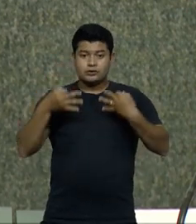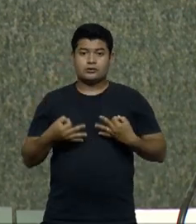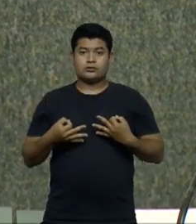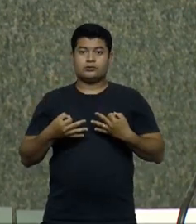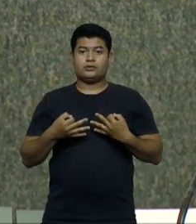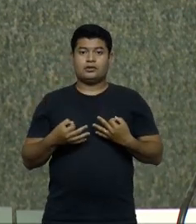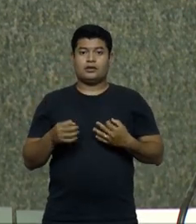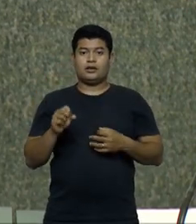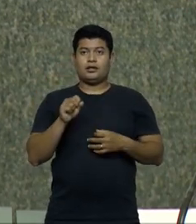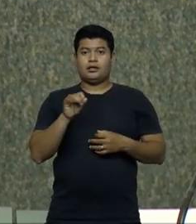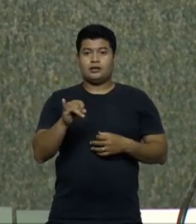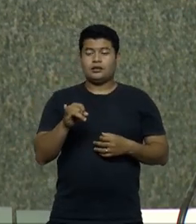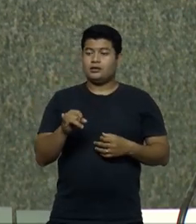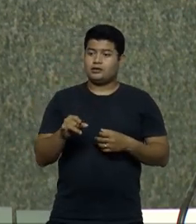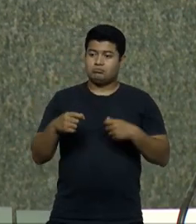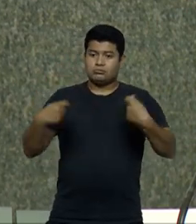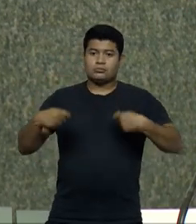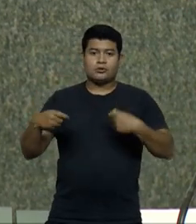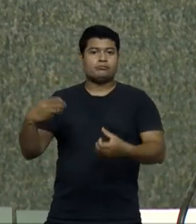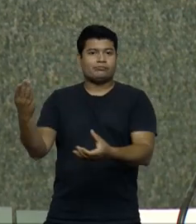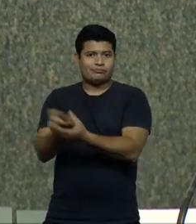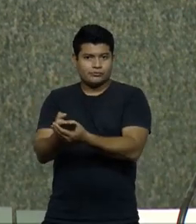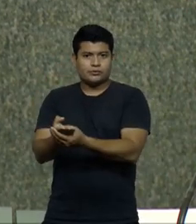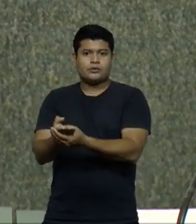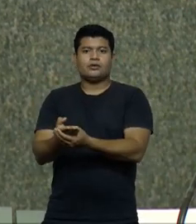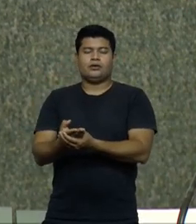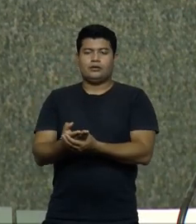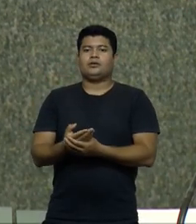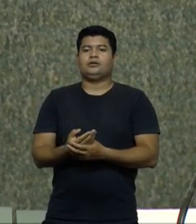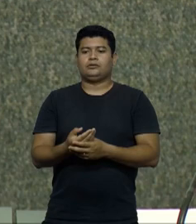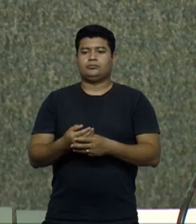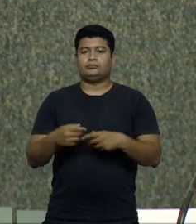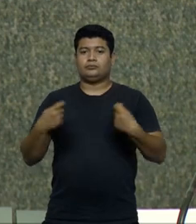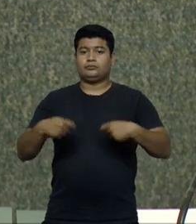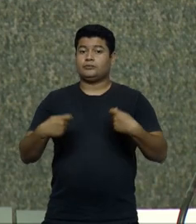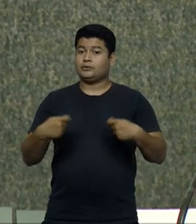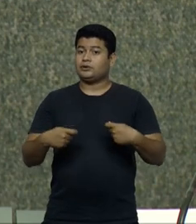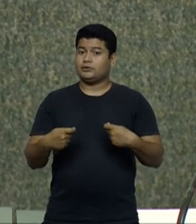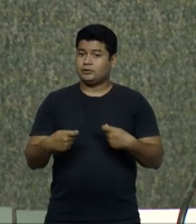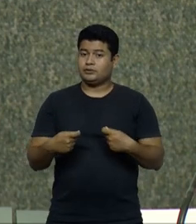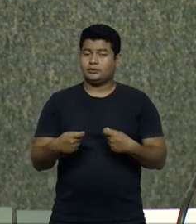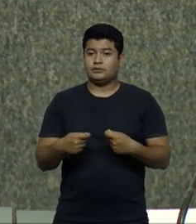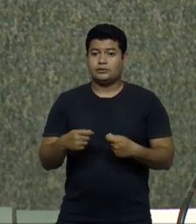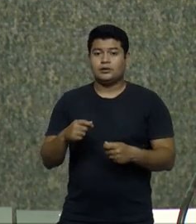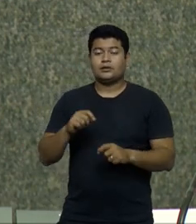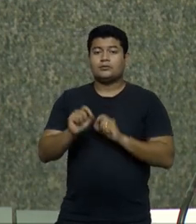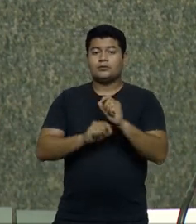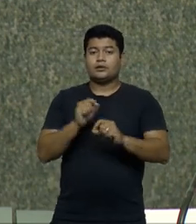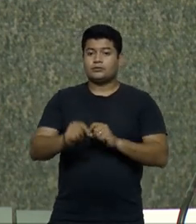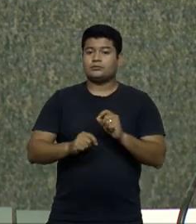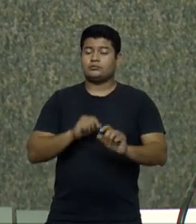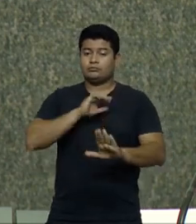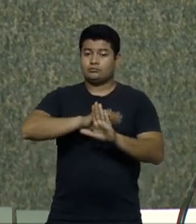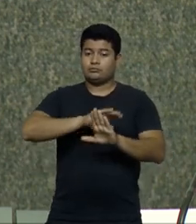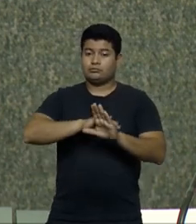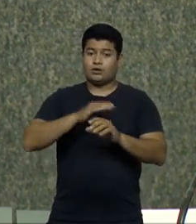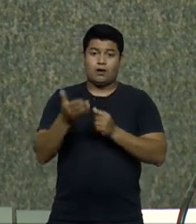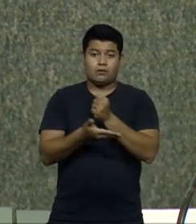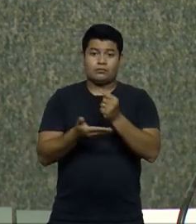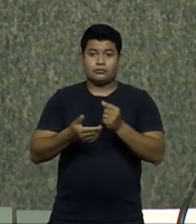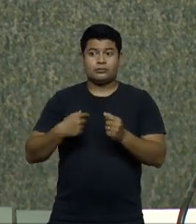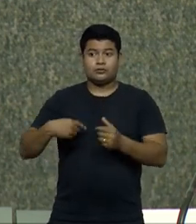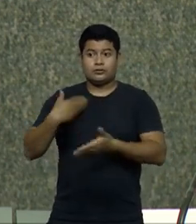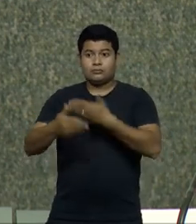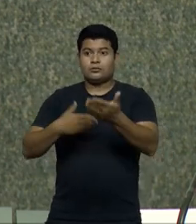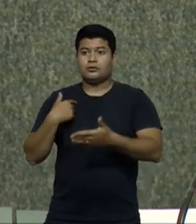se eventualmente for levado ao judiciário que seja uma demanda é com que a gente possa depois receber uma decisão favorável